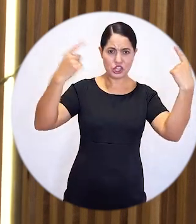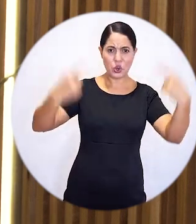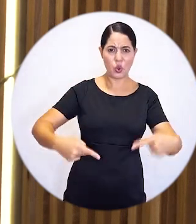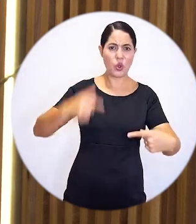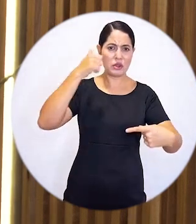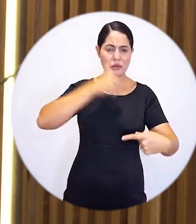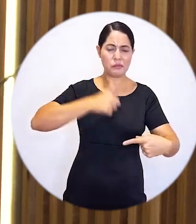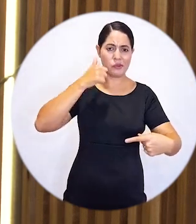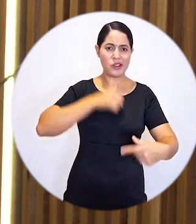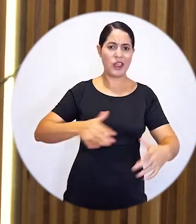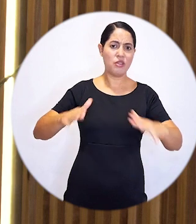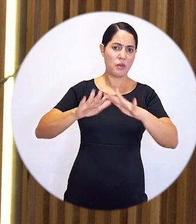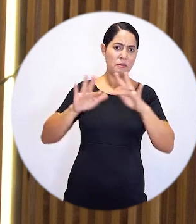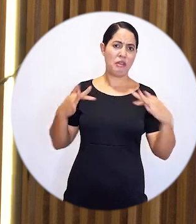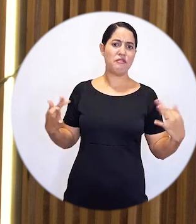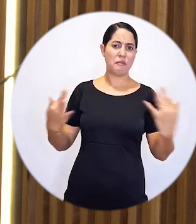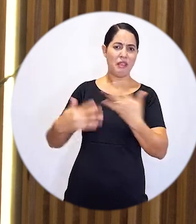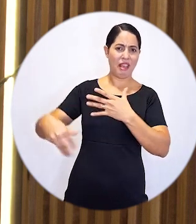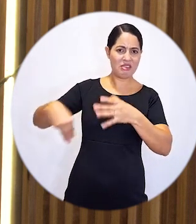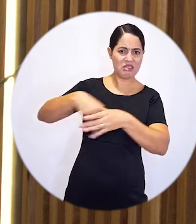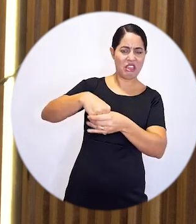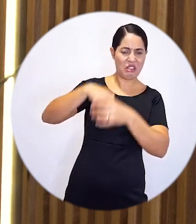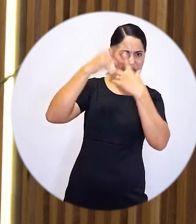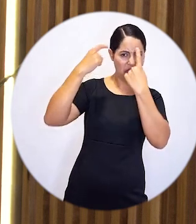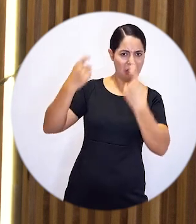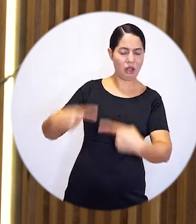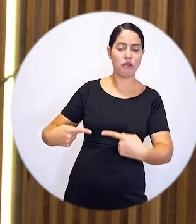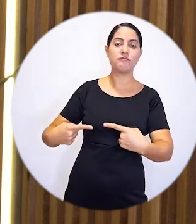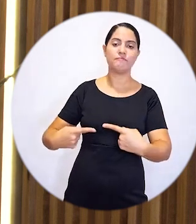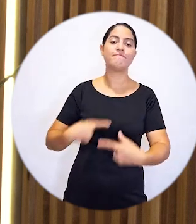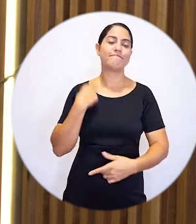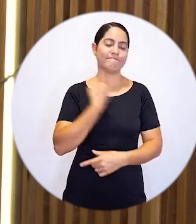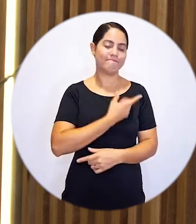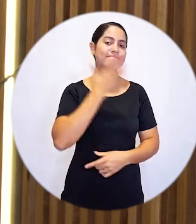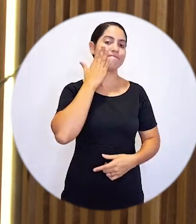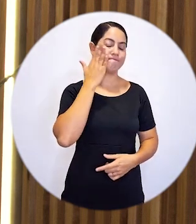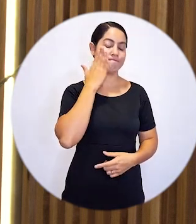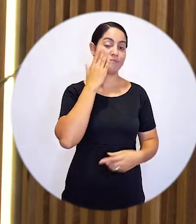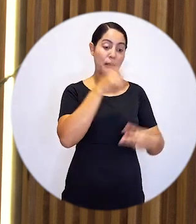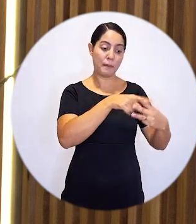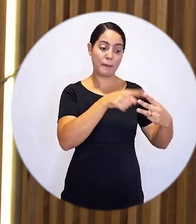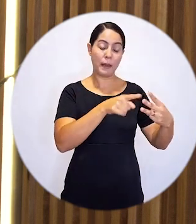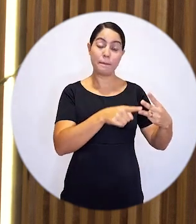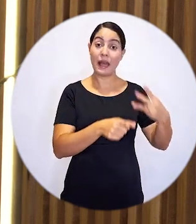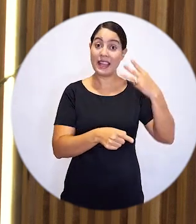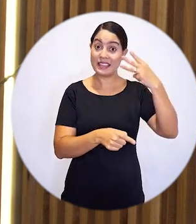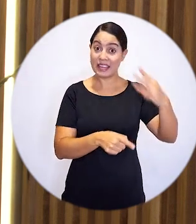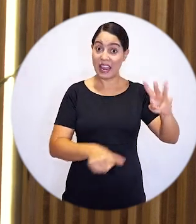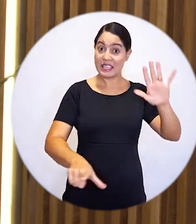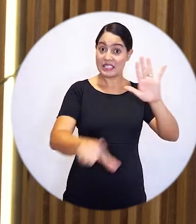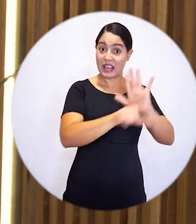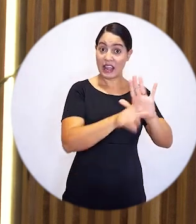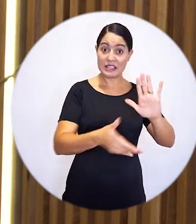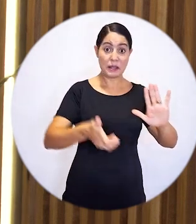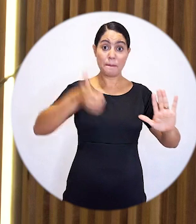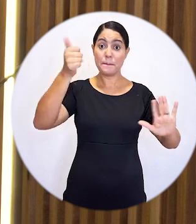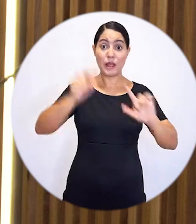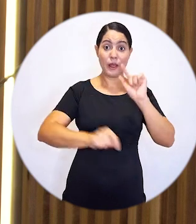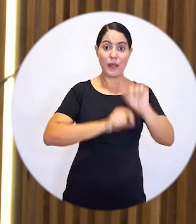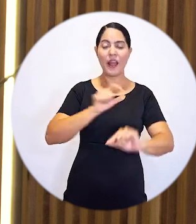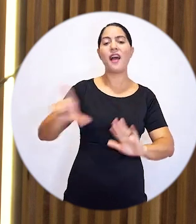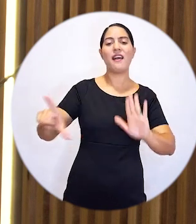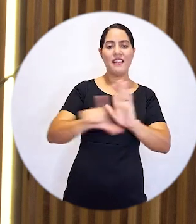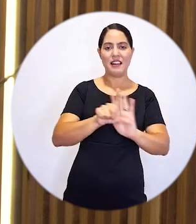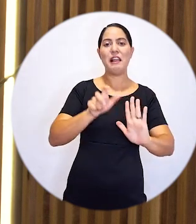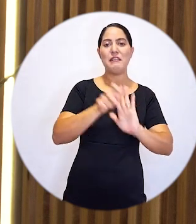doméstica e familiar contra a mulher. Nós sabemos que a Lei Maria da Penha é uma das 3 melhores leis de combate